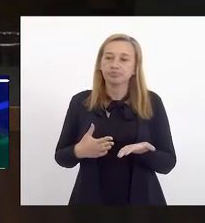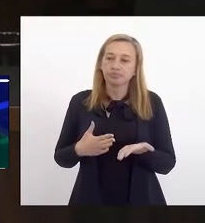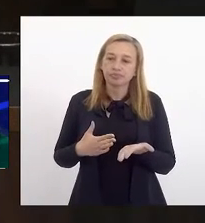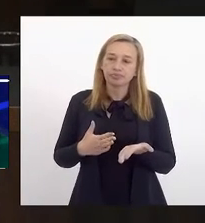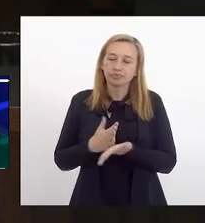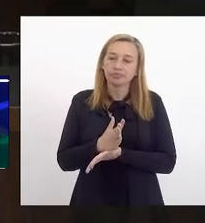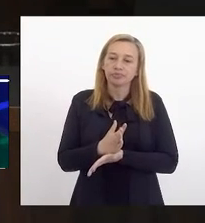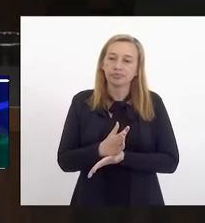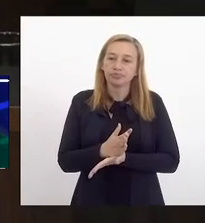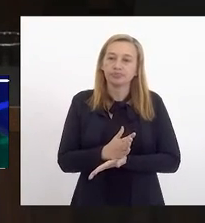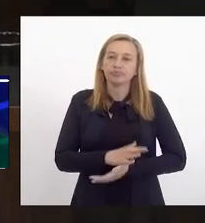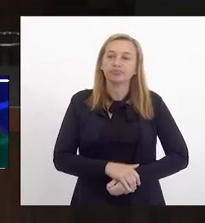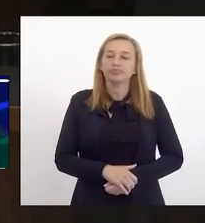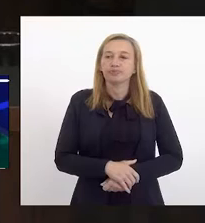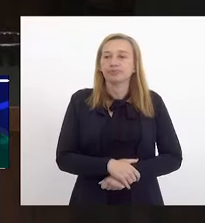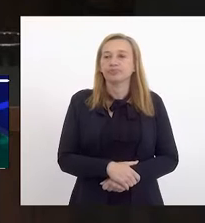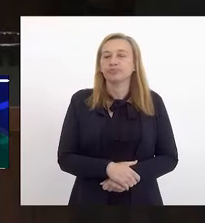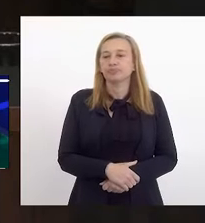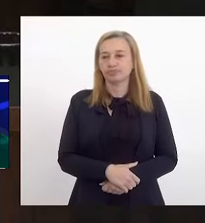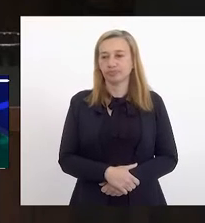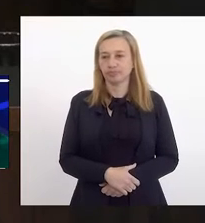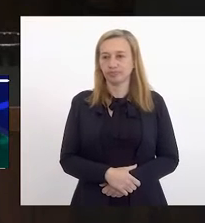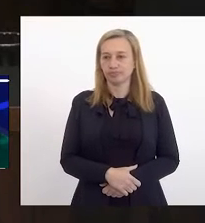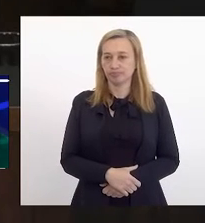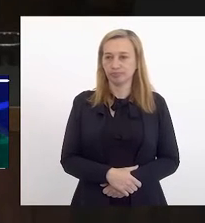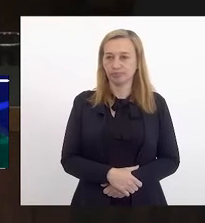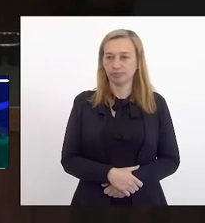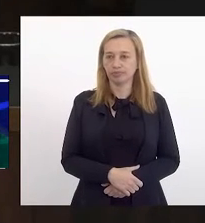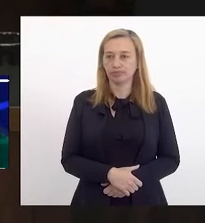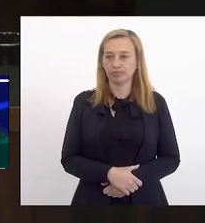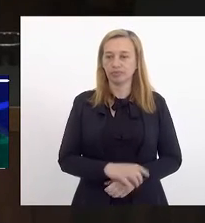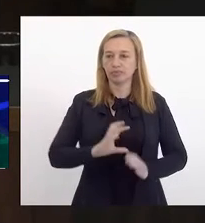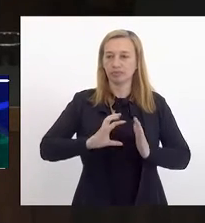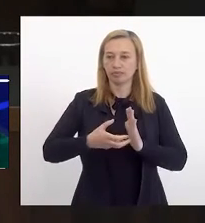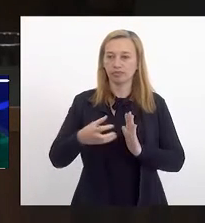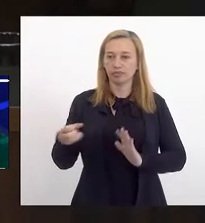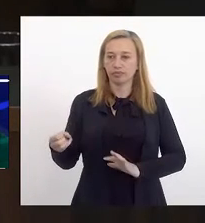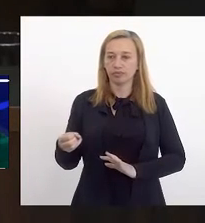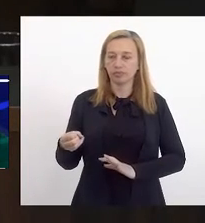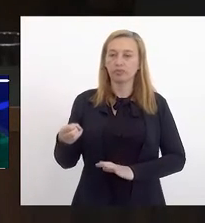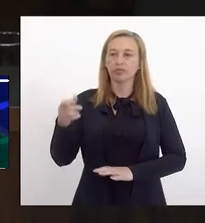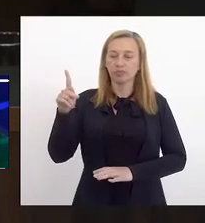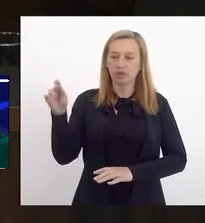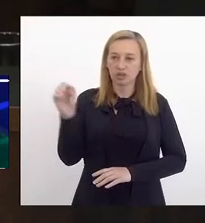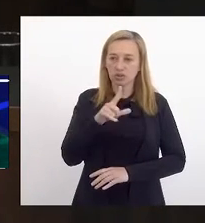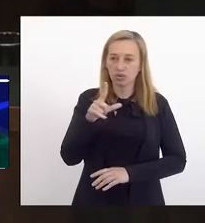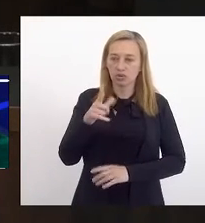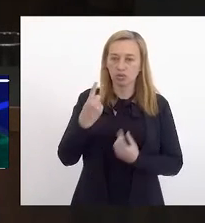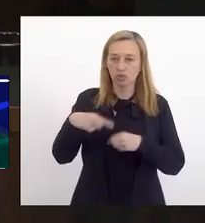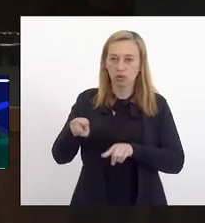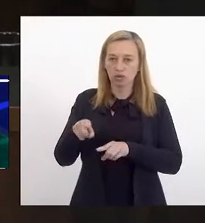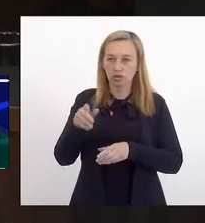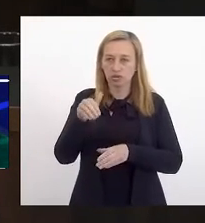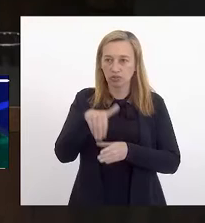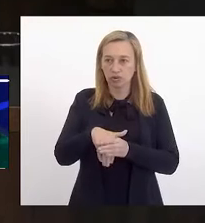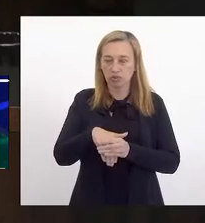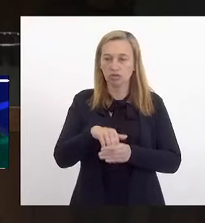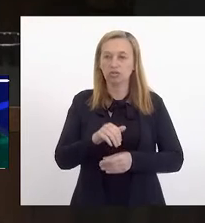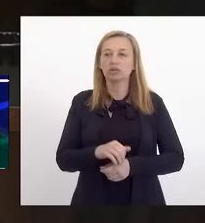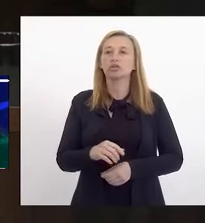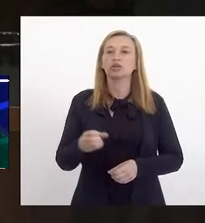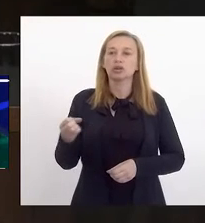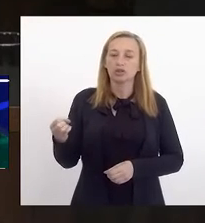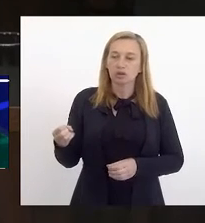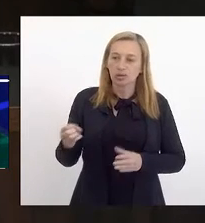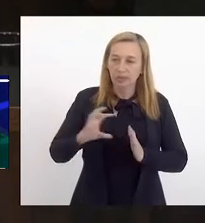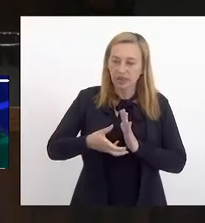estão. Aprovado. Vai à promulgação. Abstenção do PSOL, senhor presidente. Abstenção do PSOL, do Partido